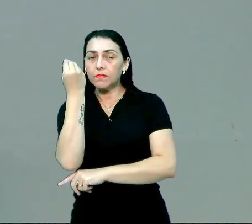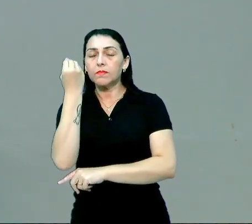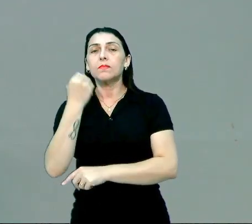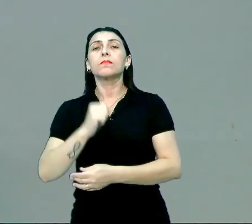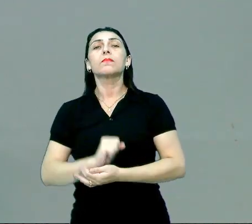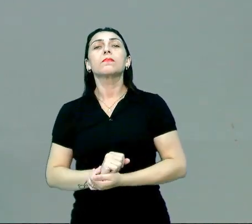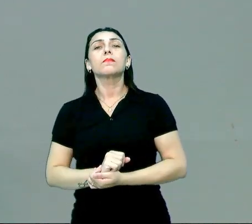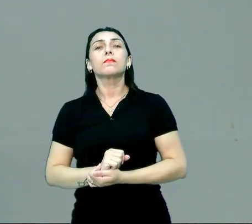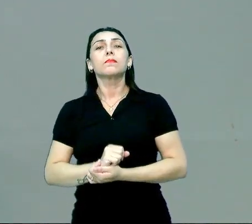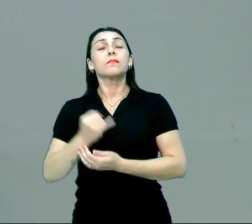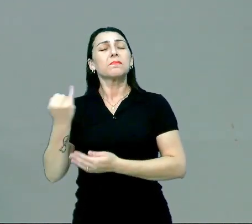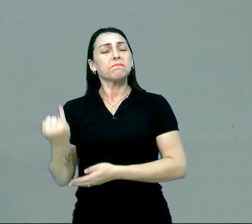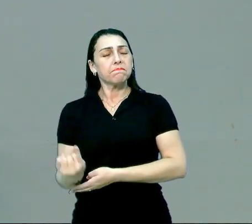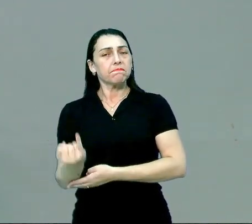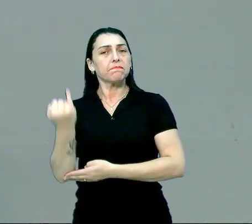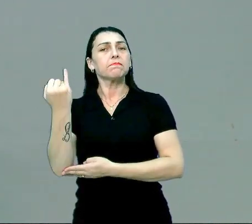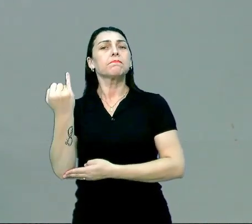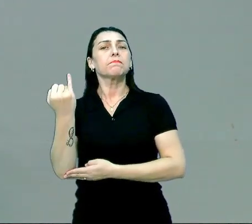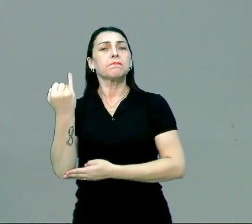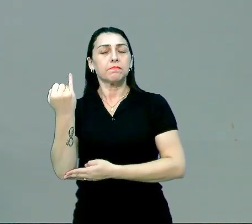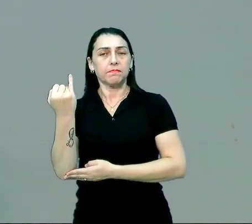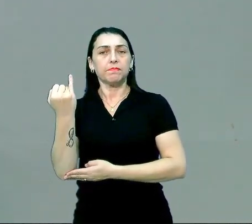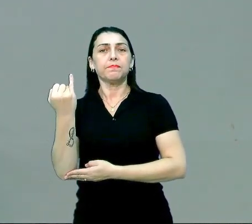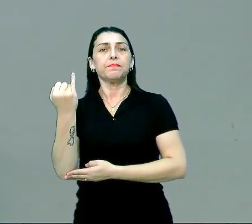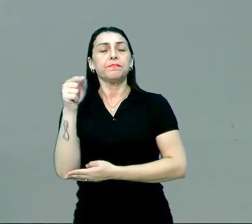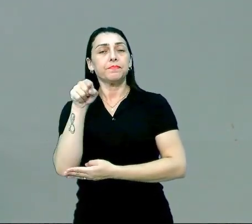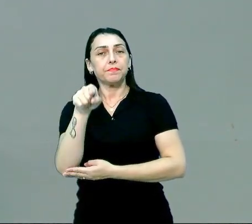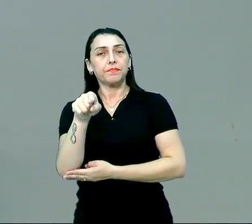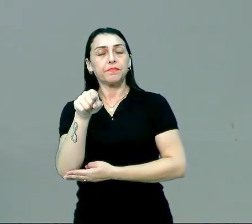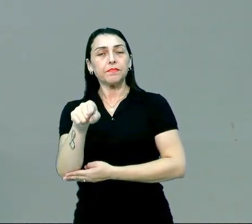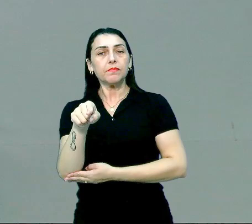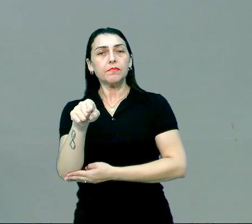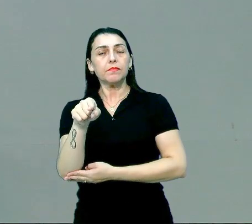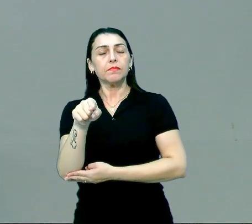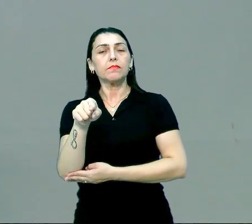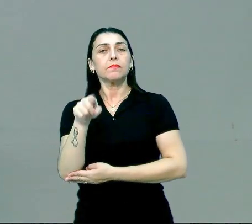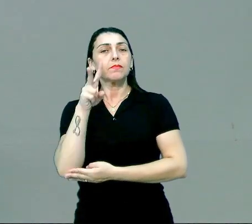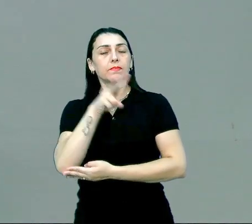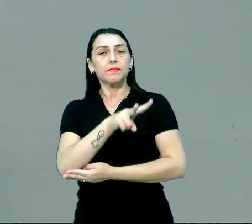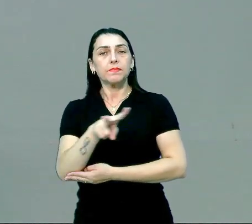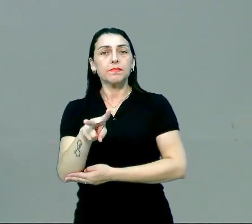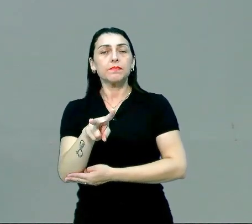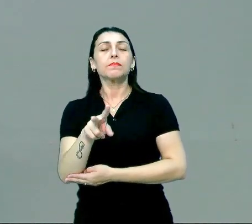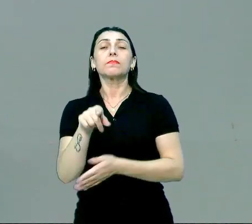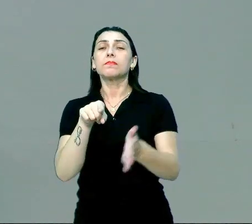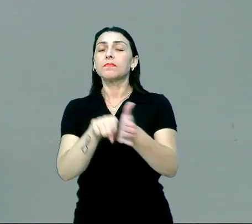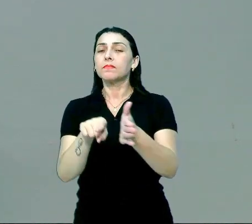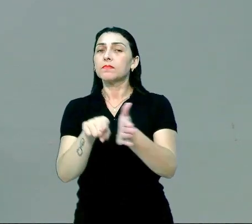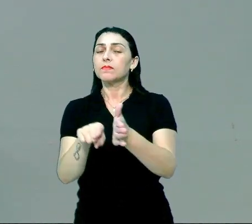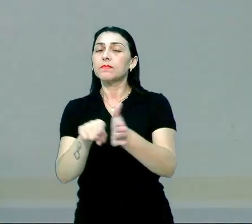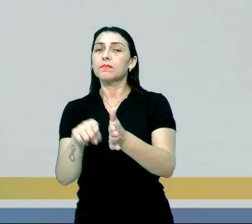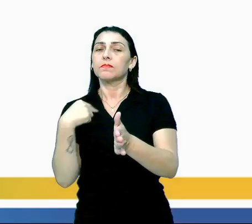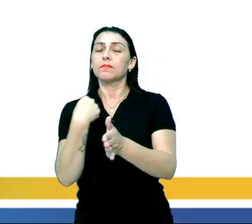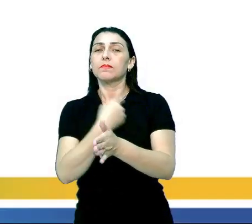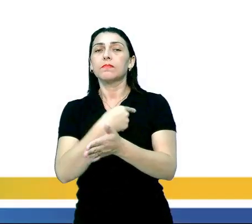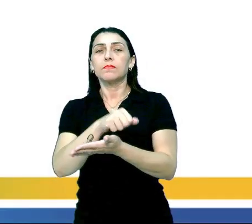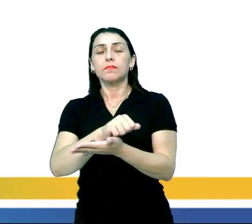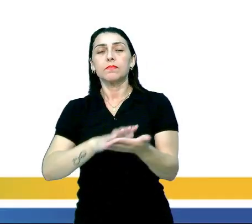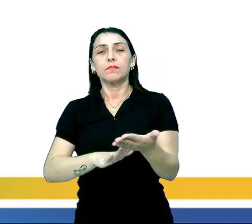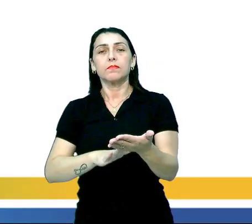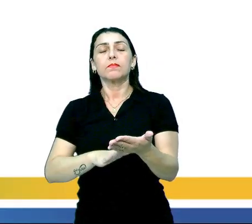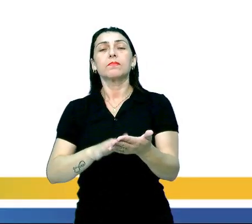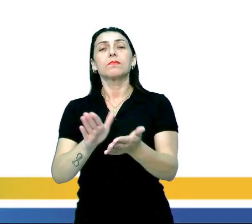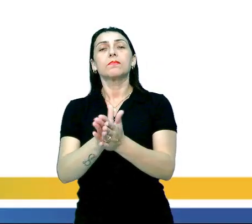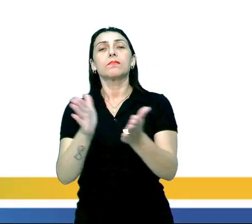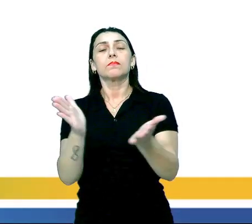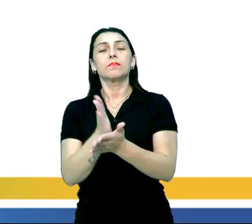disso, e é absolutamente fundamental que você acompanhe uma das questões do nosso exercitando que está